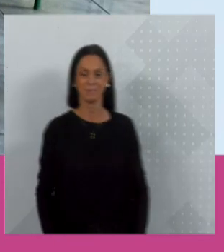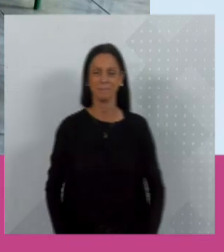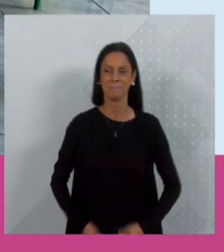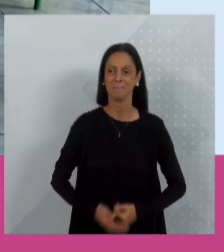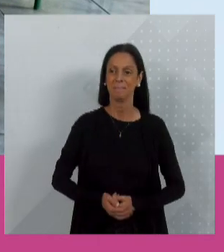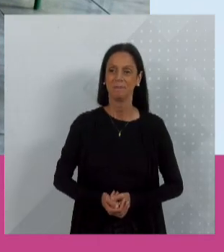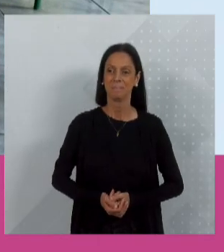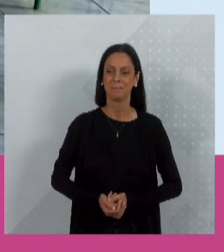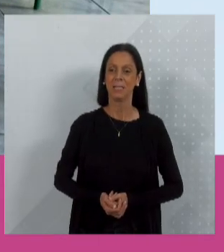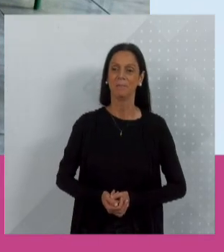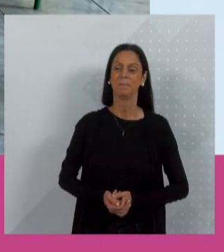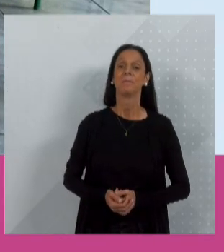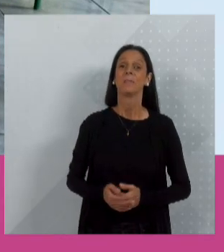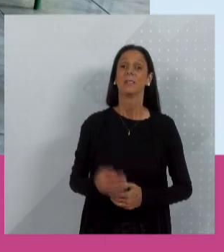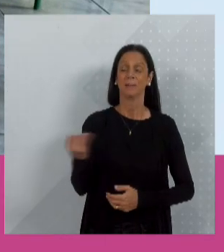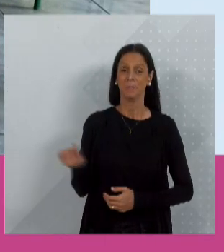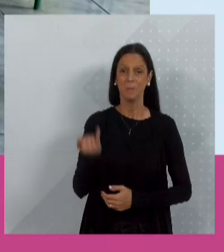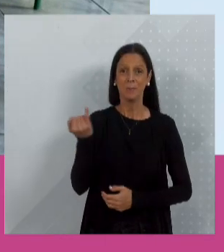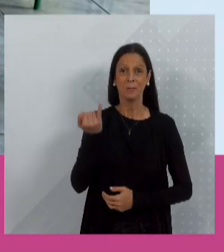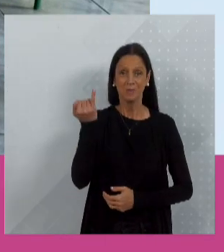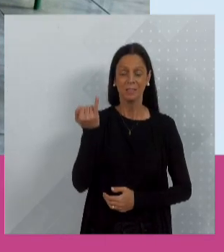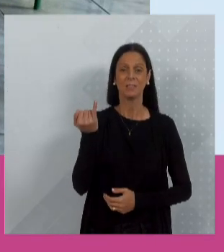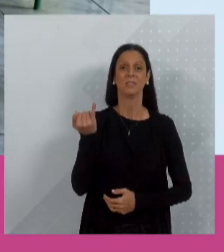e nós temos essa importante